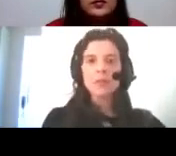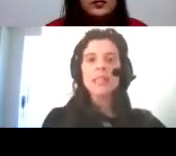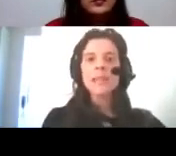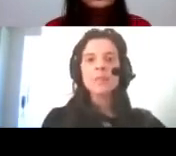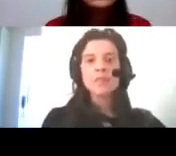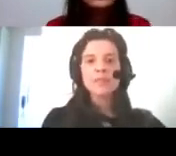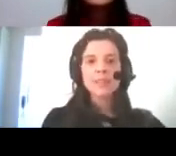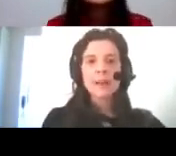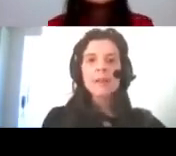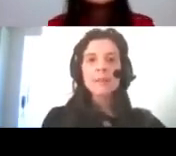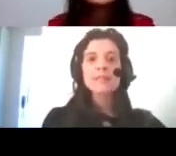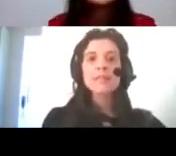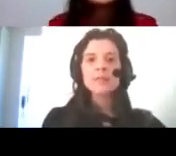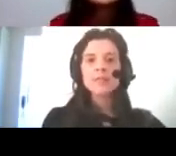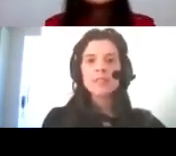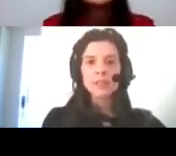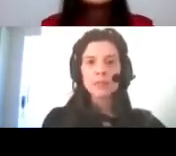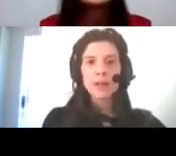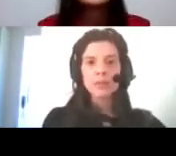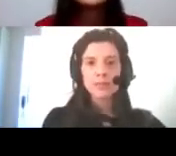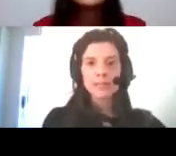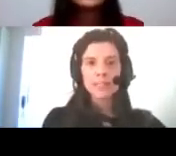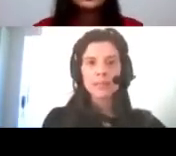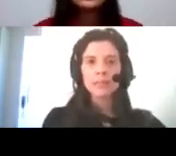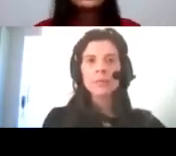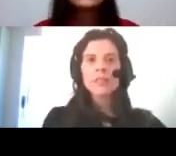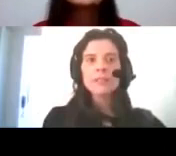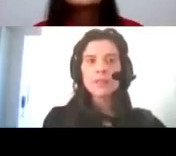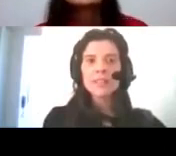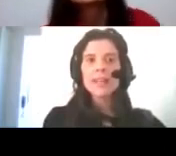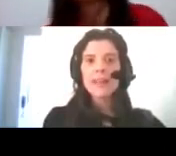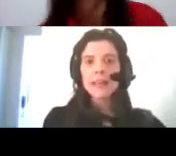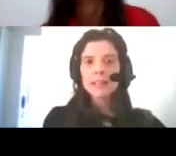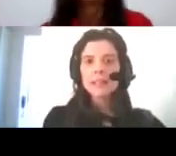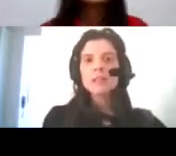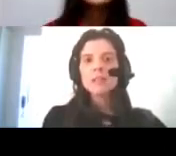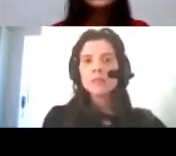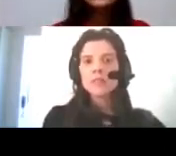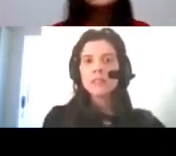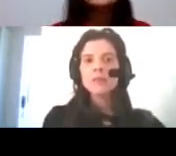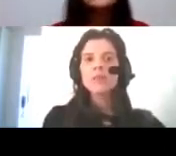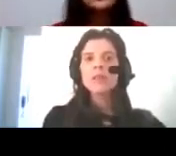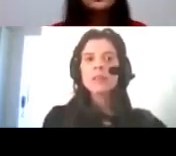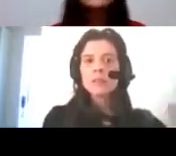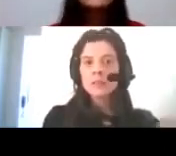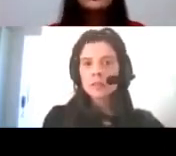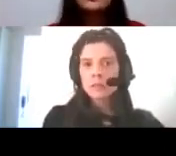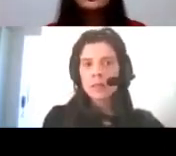porque o tempo que você está prestando serviço para o município, você é um